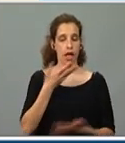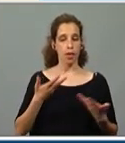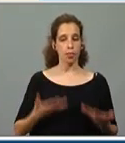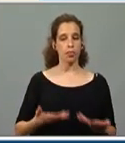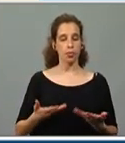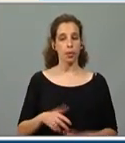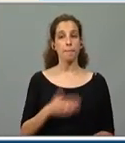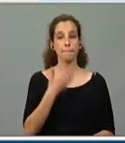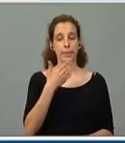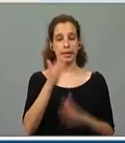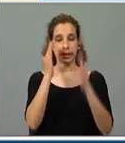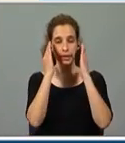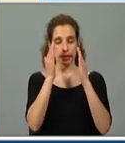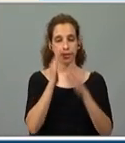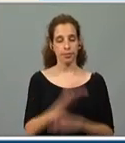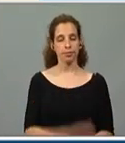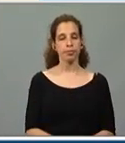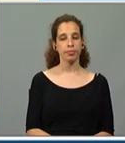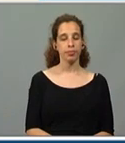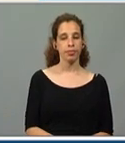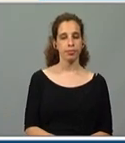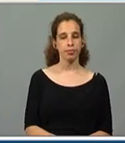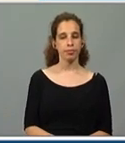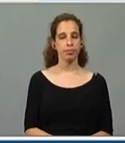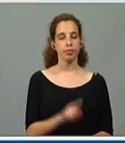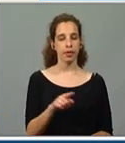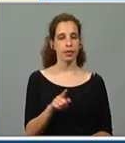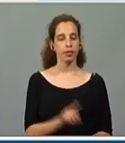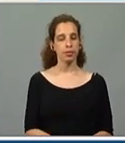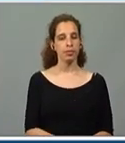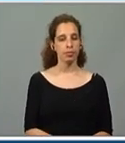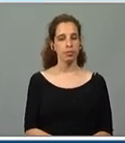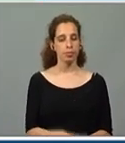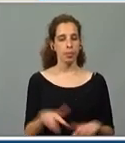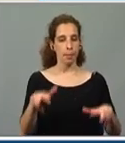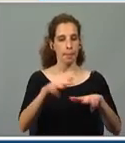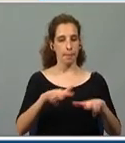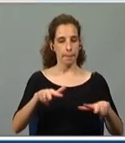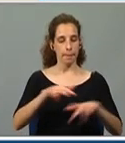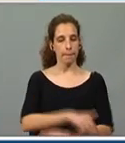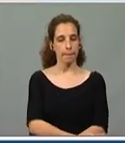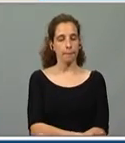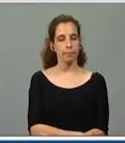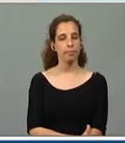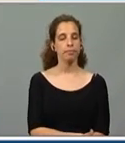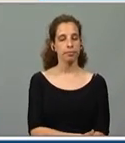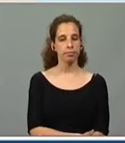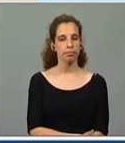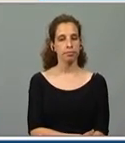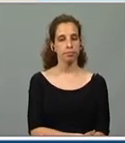Chamo a vossa atenção, então, para este vídeo.